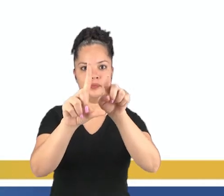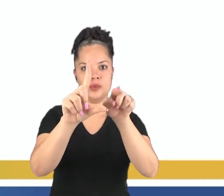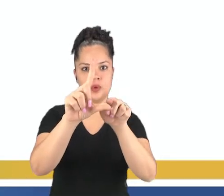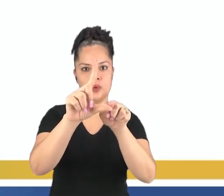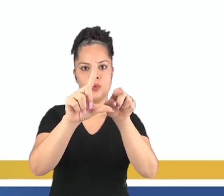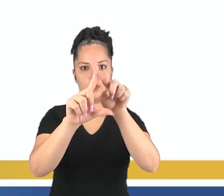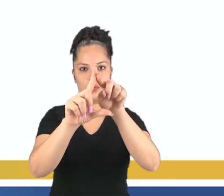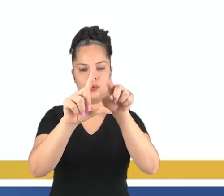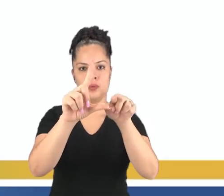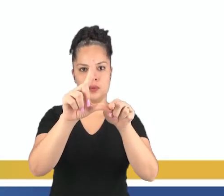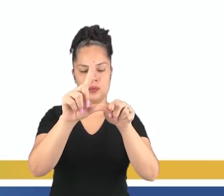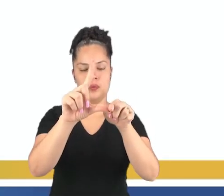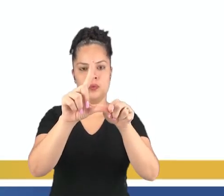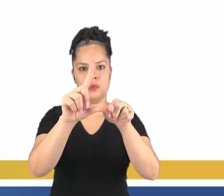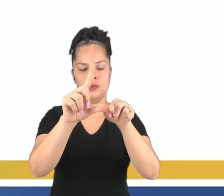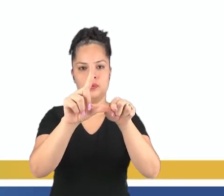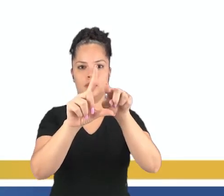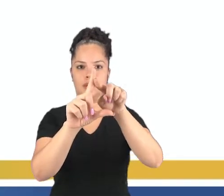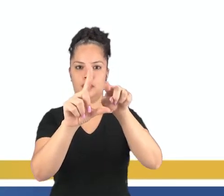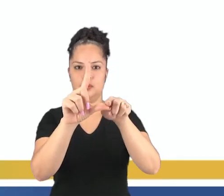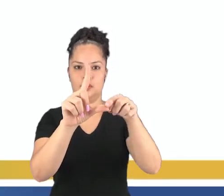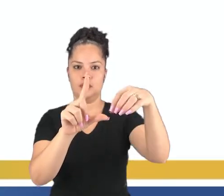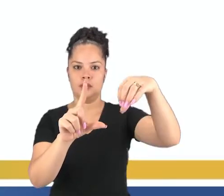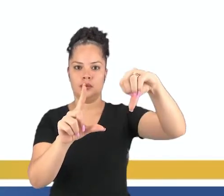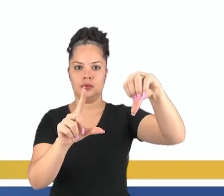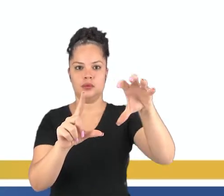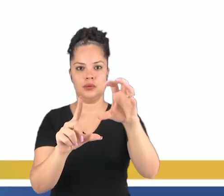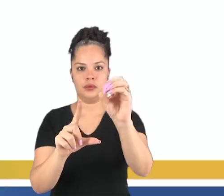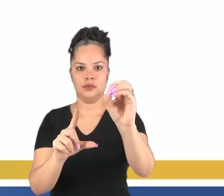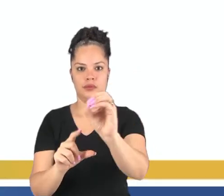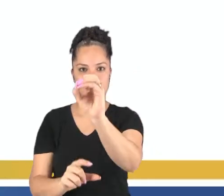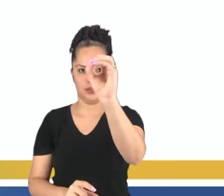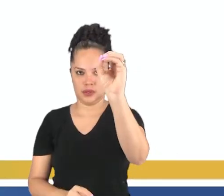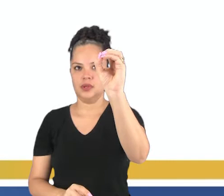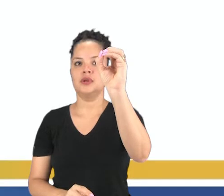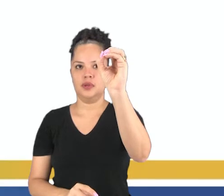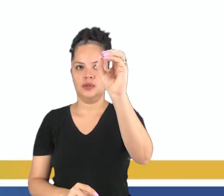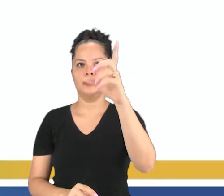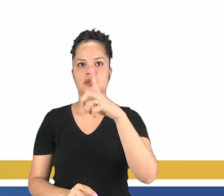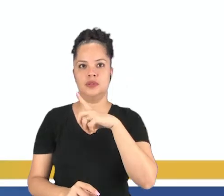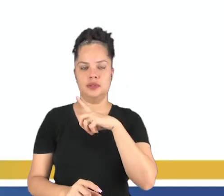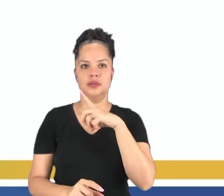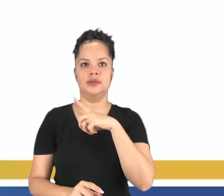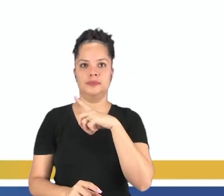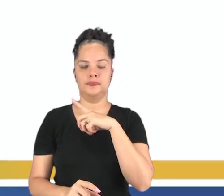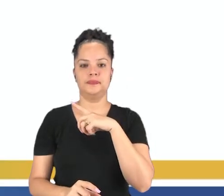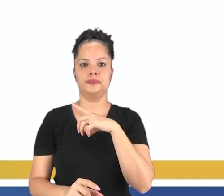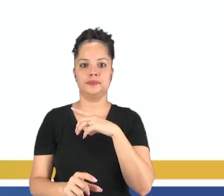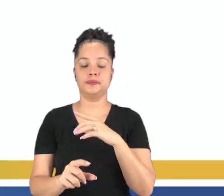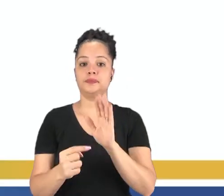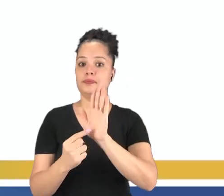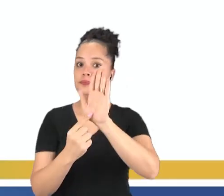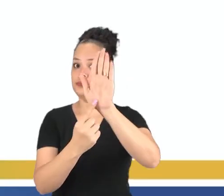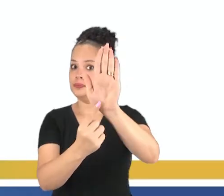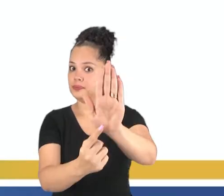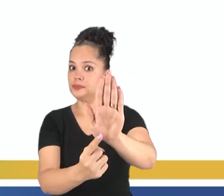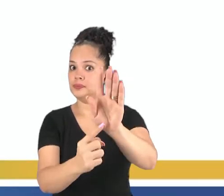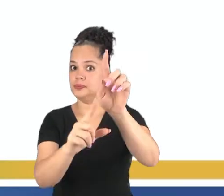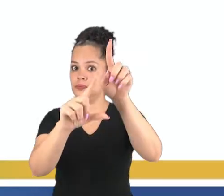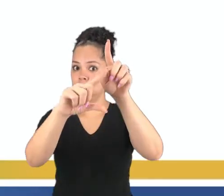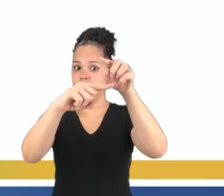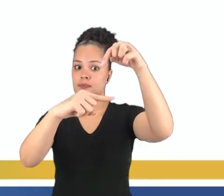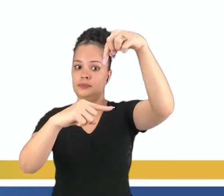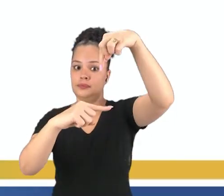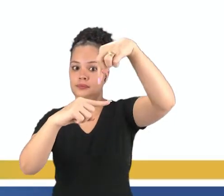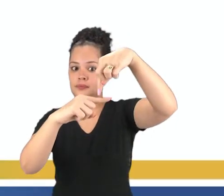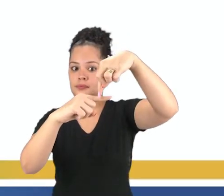elas formaram ângulos de 90 graus. No caso, 4 ângulos de 90 graus. Nós estamos destacando um deles. Lembra quando tem a